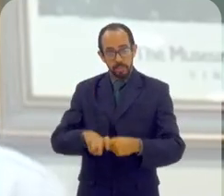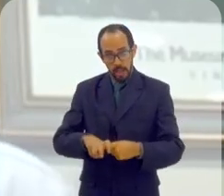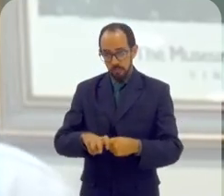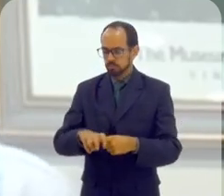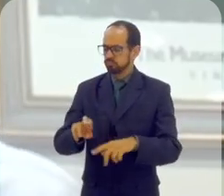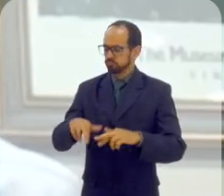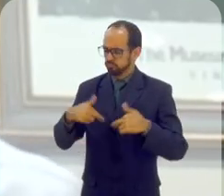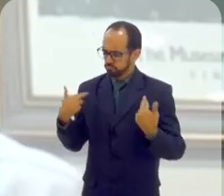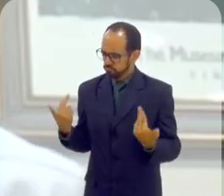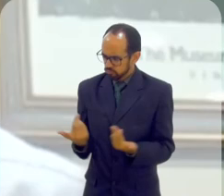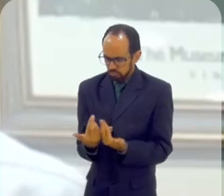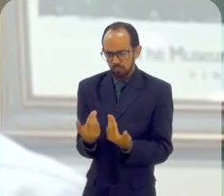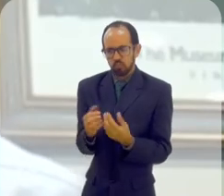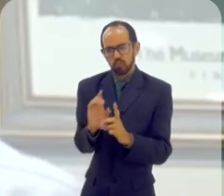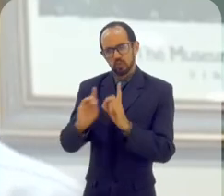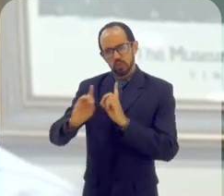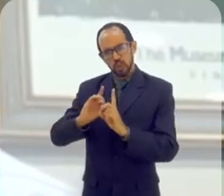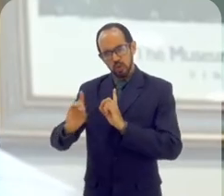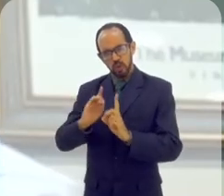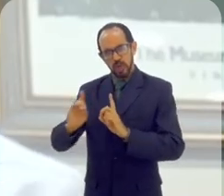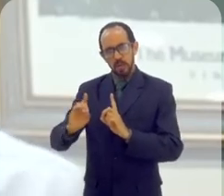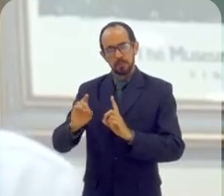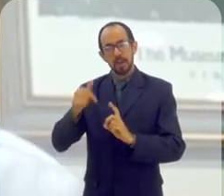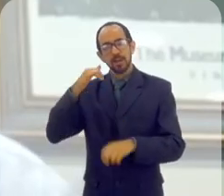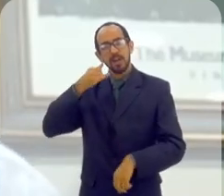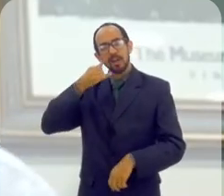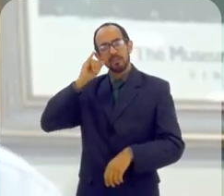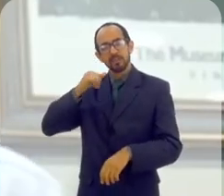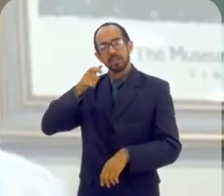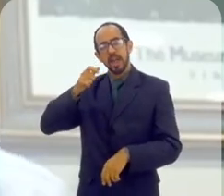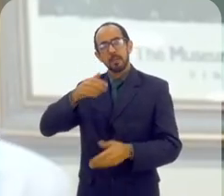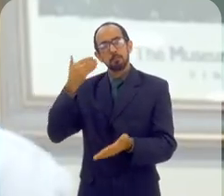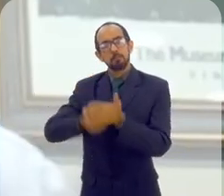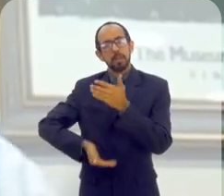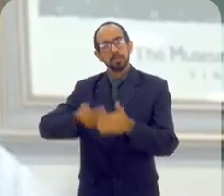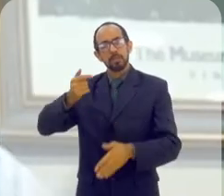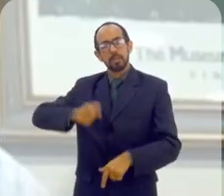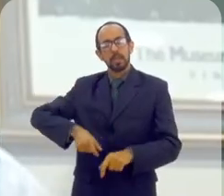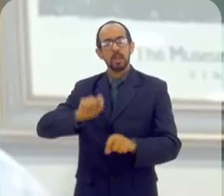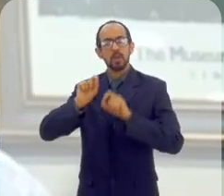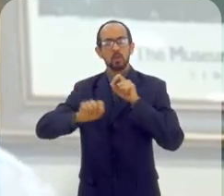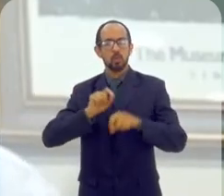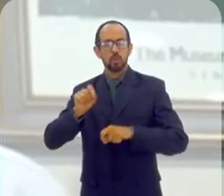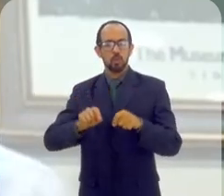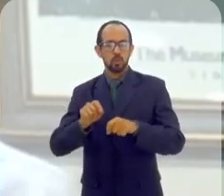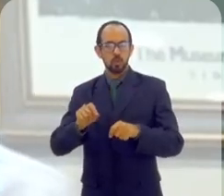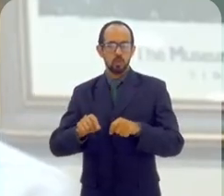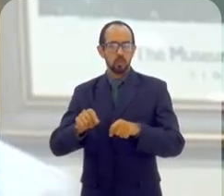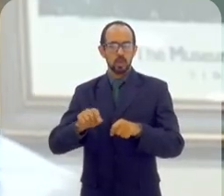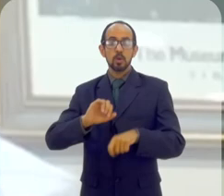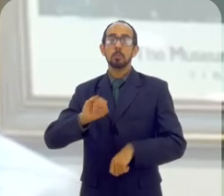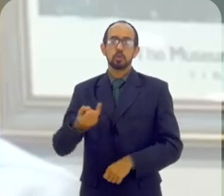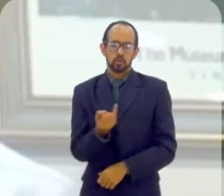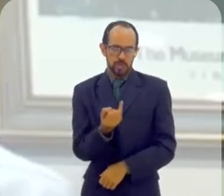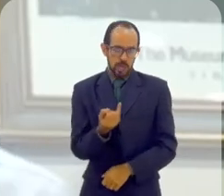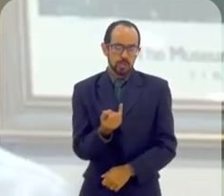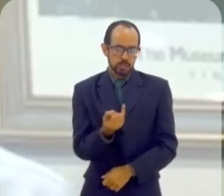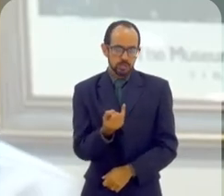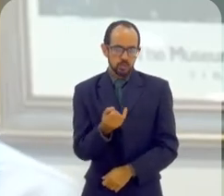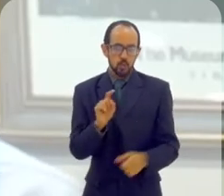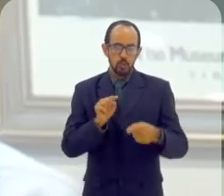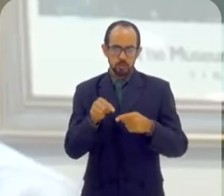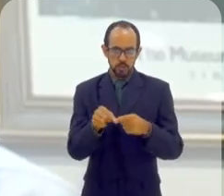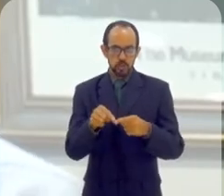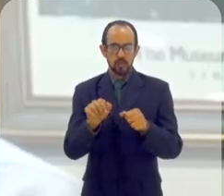achar uma melhor forma de harmonizar esses interesses para que a gente não perca as indústrias Não perca oportunidades e trabalho pelo Estado